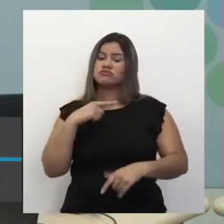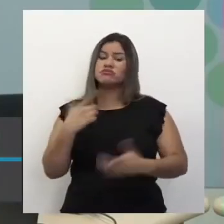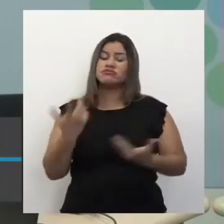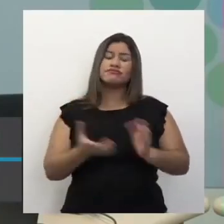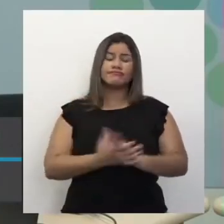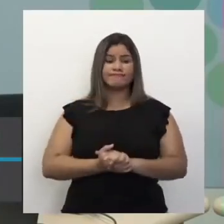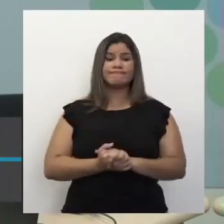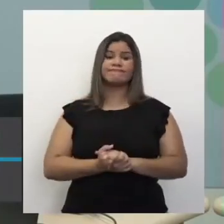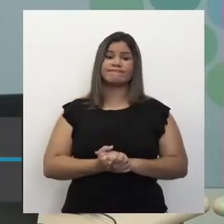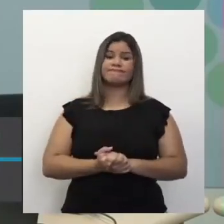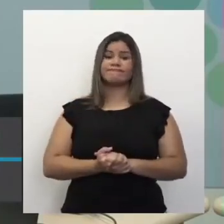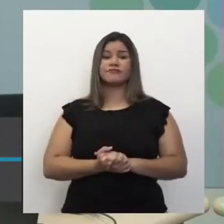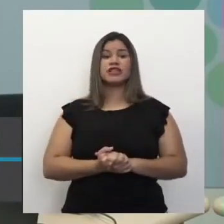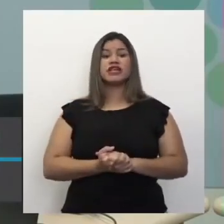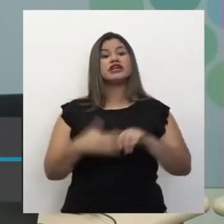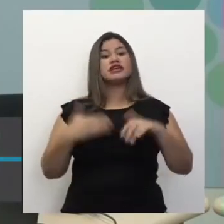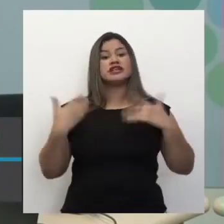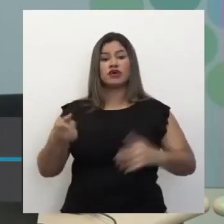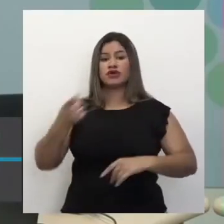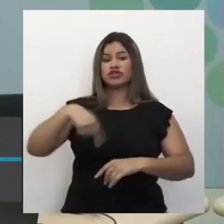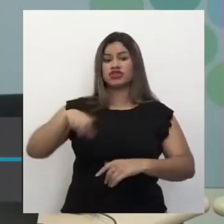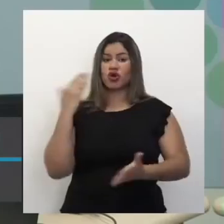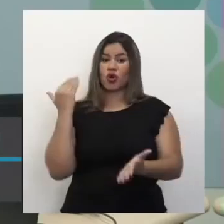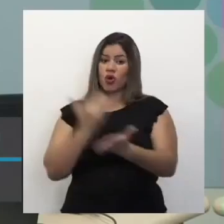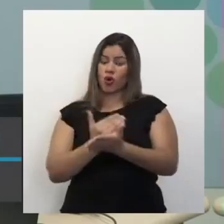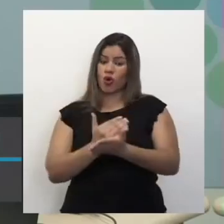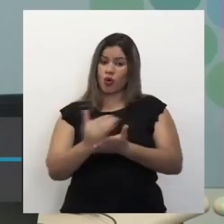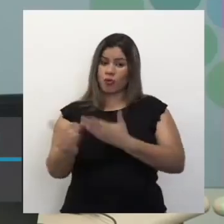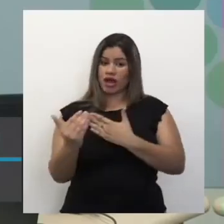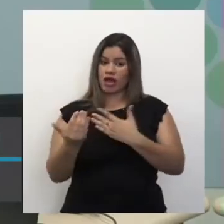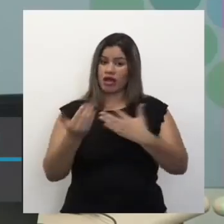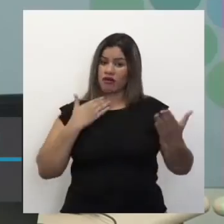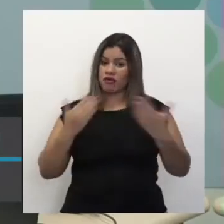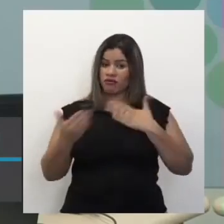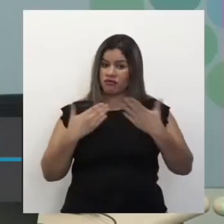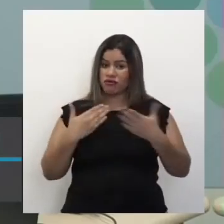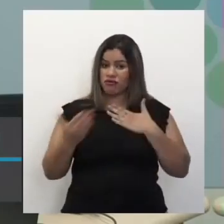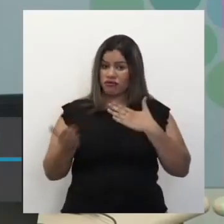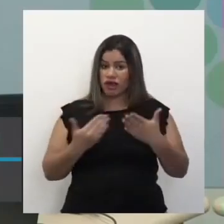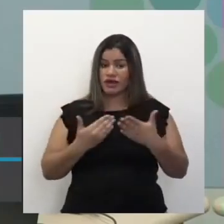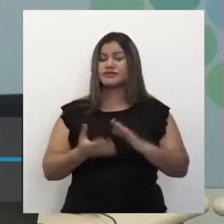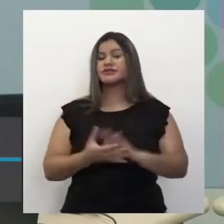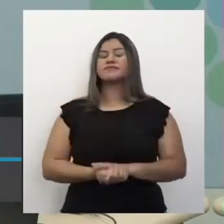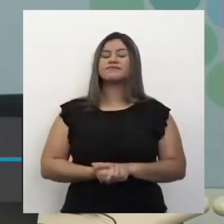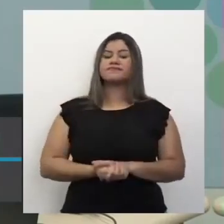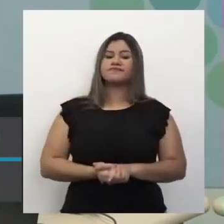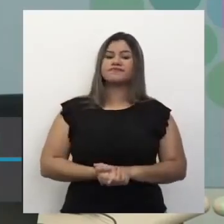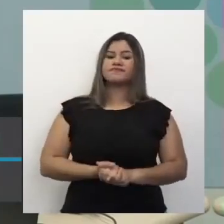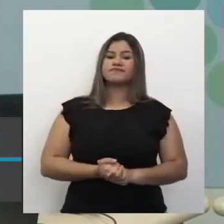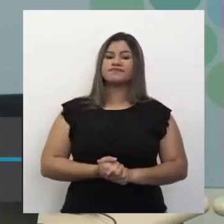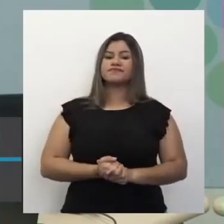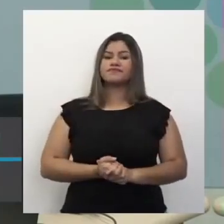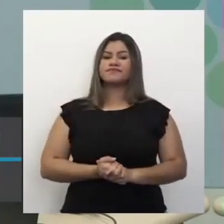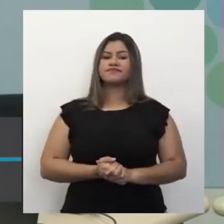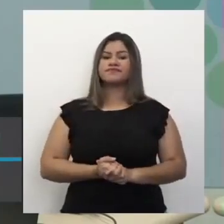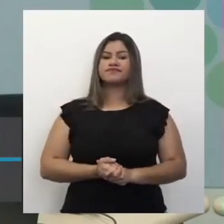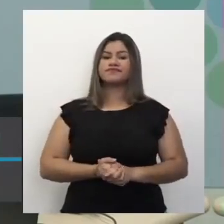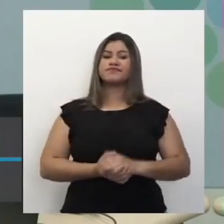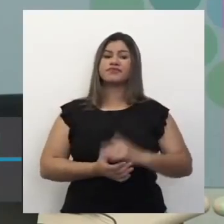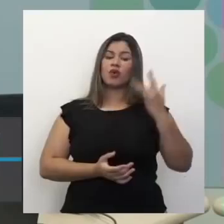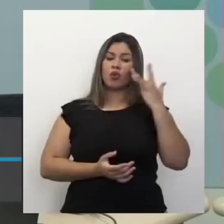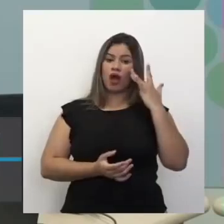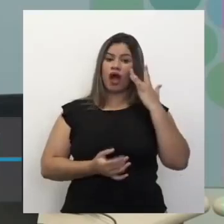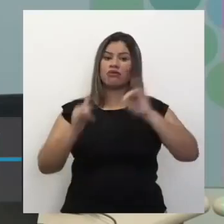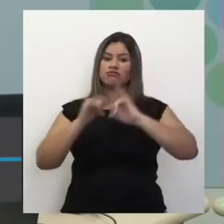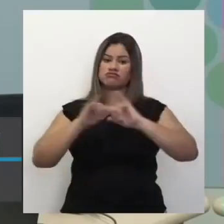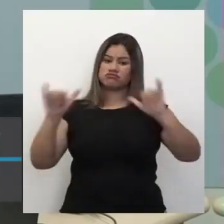Então, para a gente começar essa nossa conversa, tá? Eu acho que foi muito